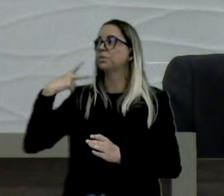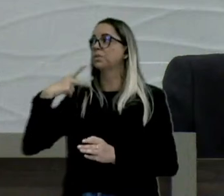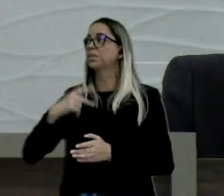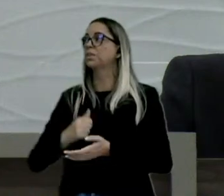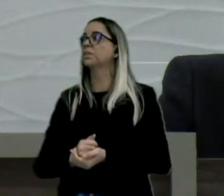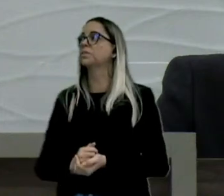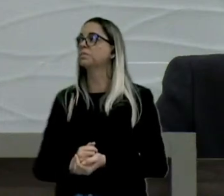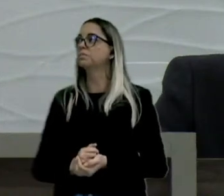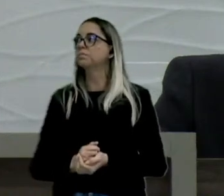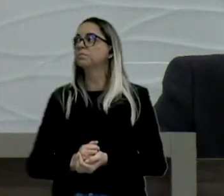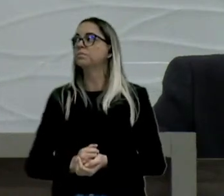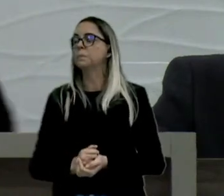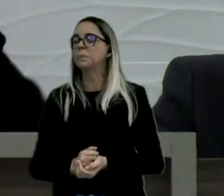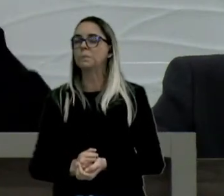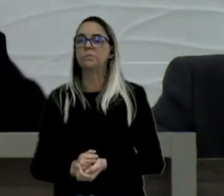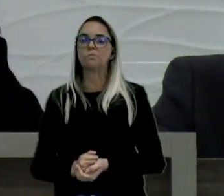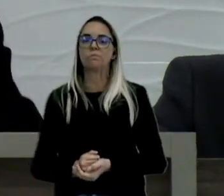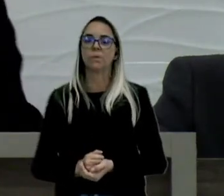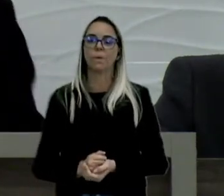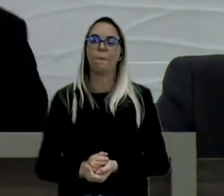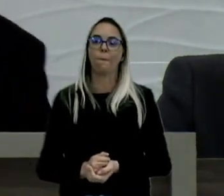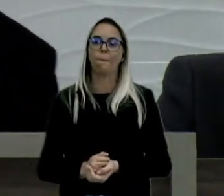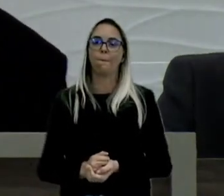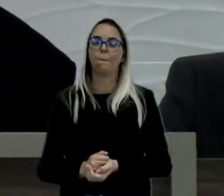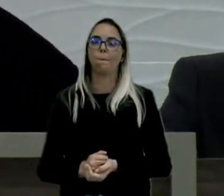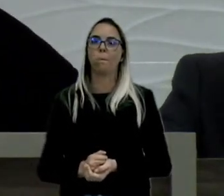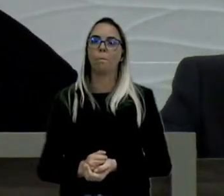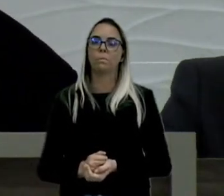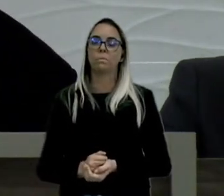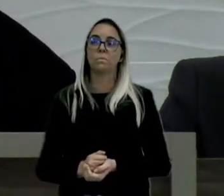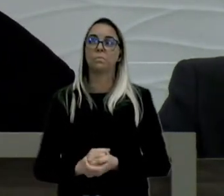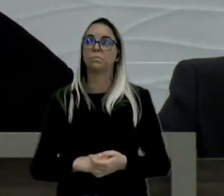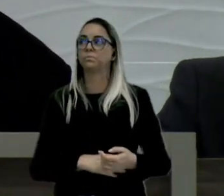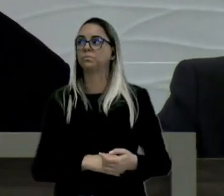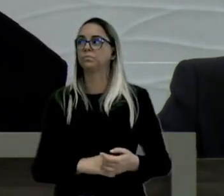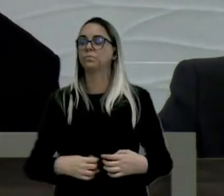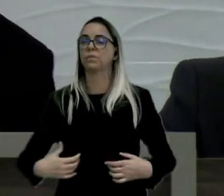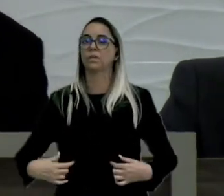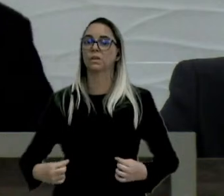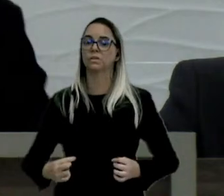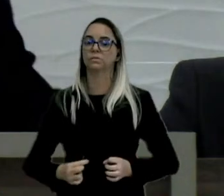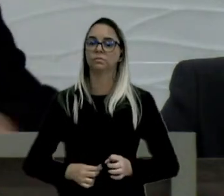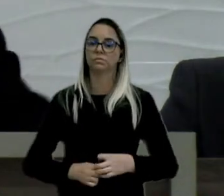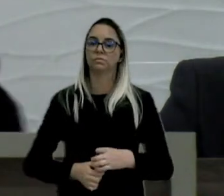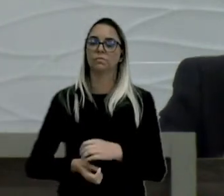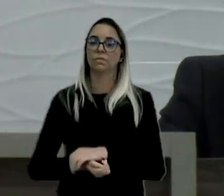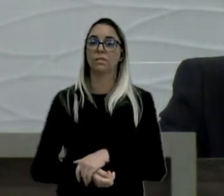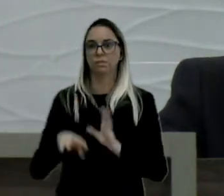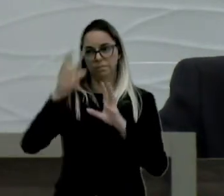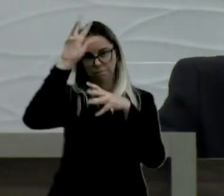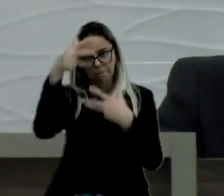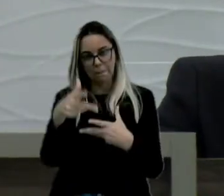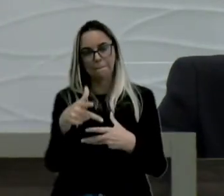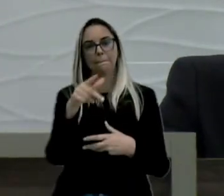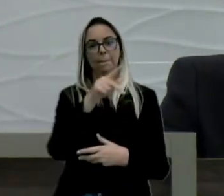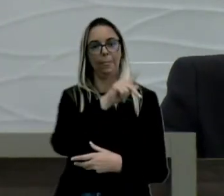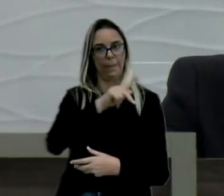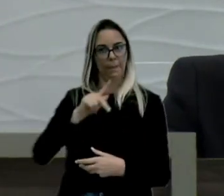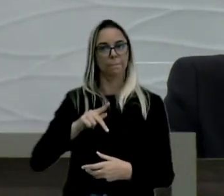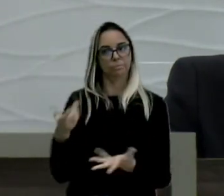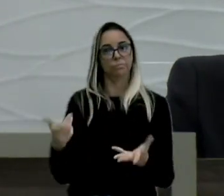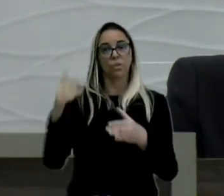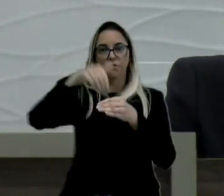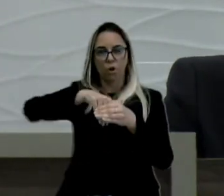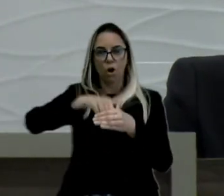Vereador tá desligado eu desliguei aqui ag senhor presidente o voto de repúdio eu peço